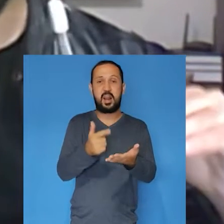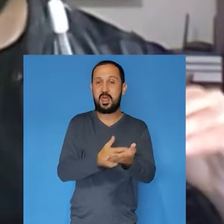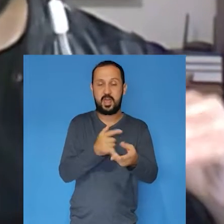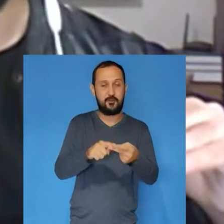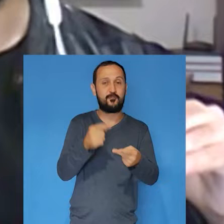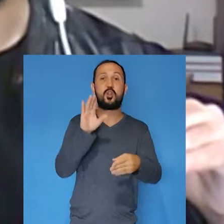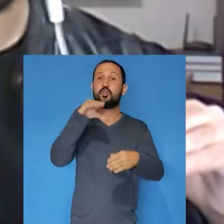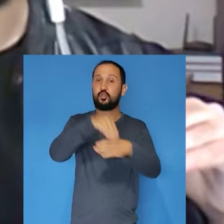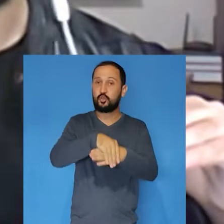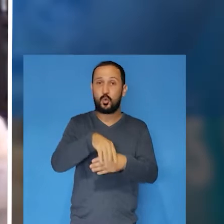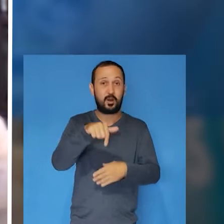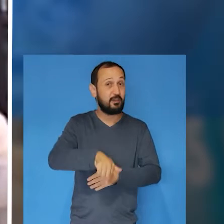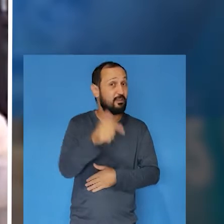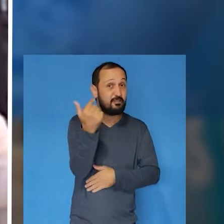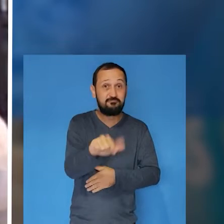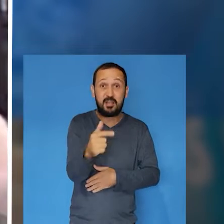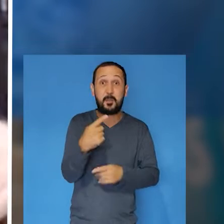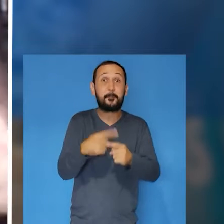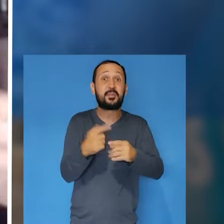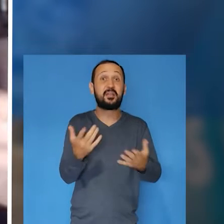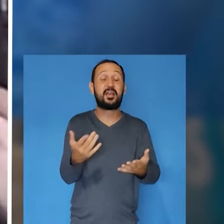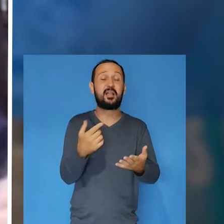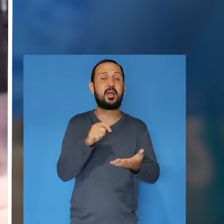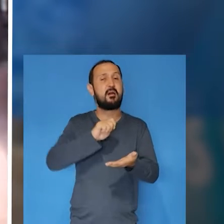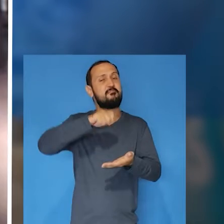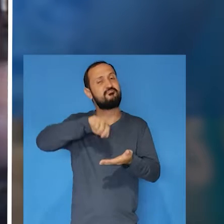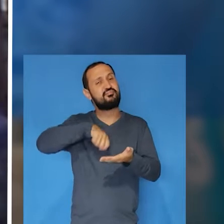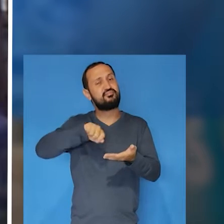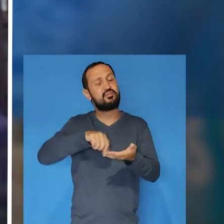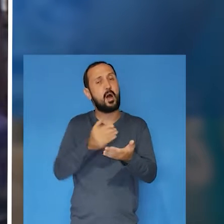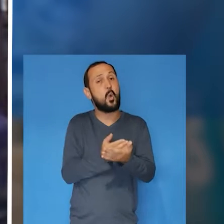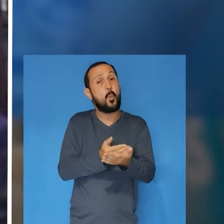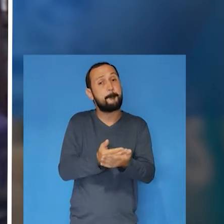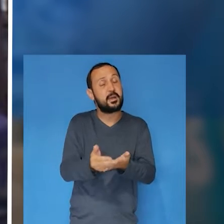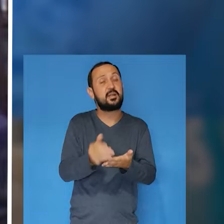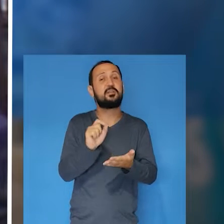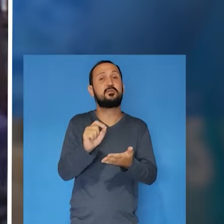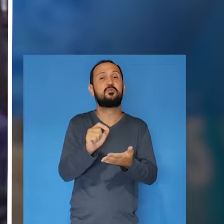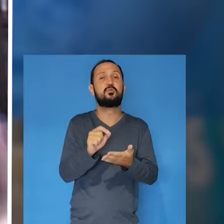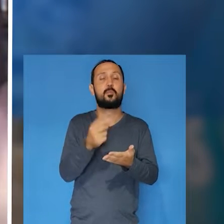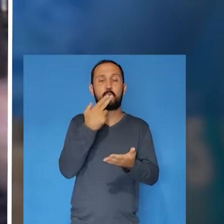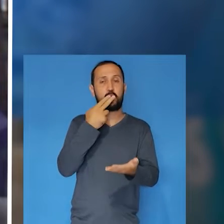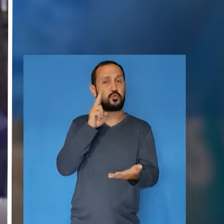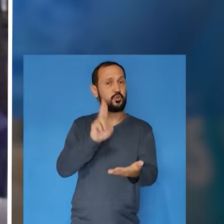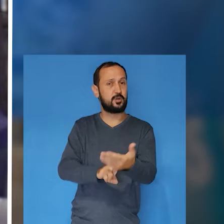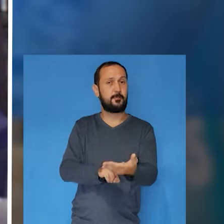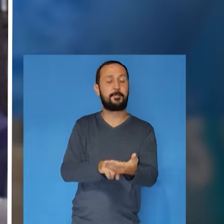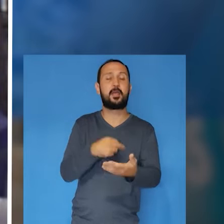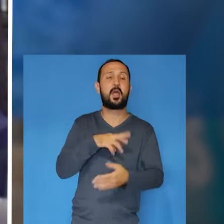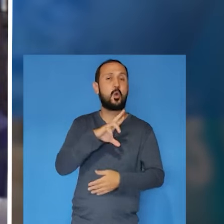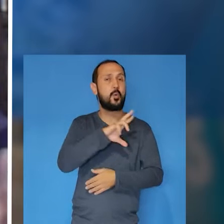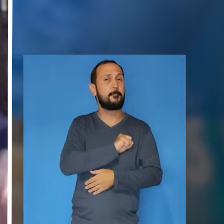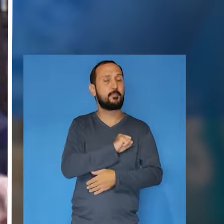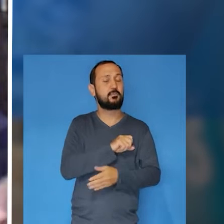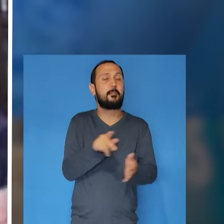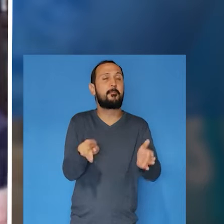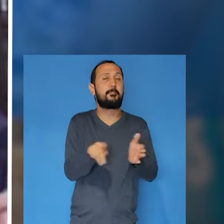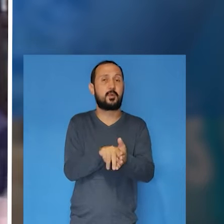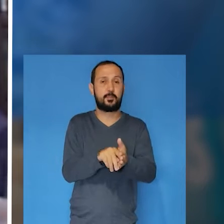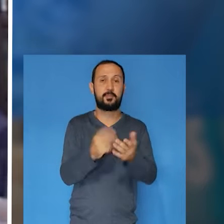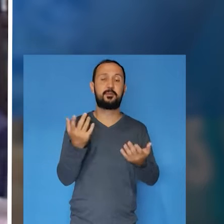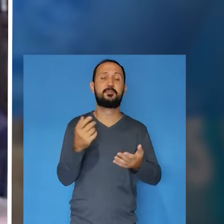é bem importante salientar, né? O Alencar ele escreve boa parte das primeiras obras para o jornal, né? São